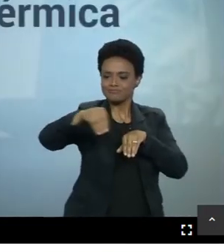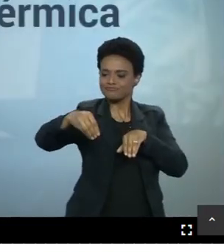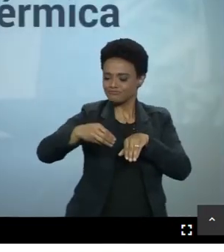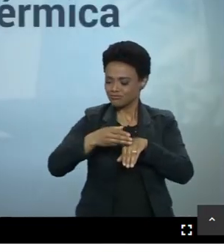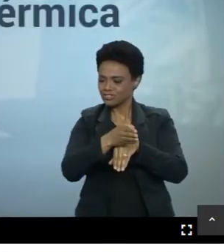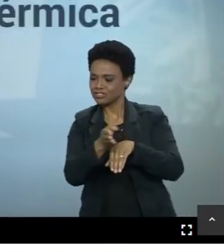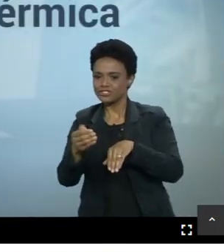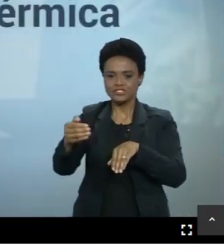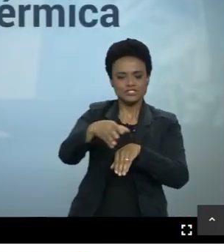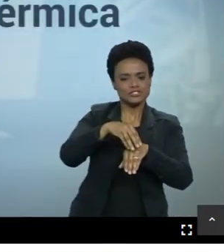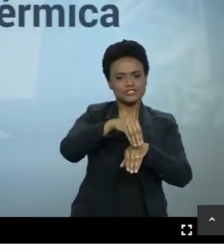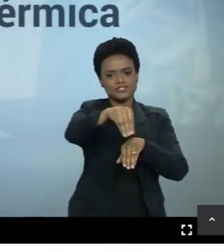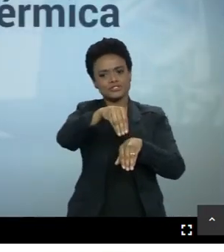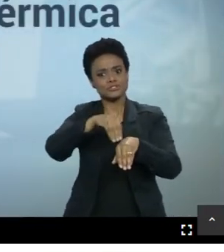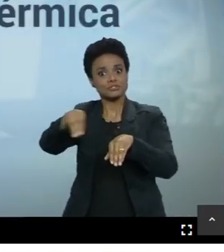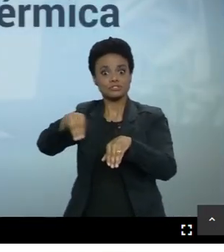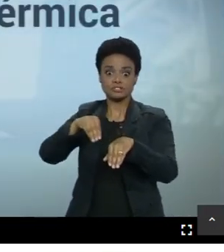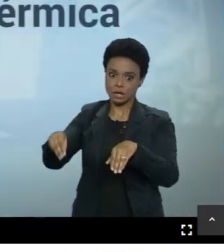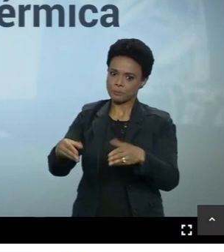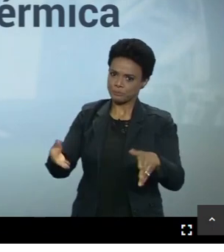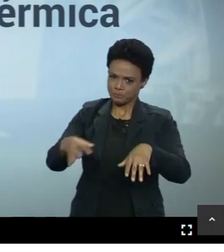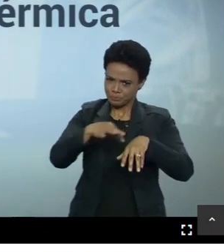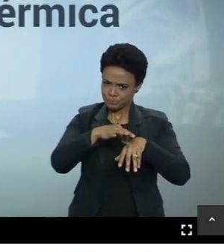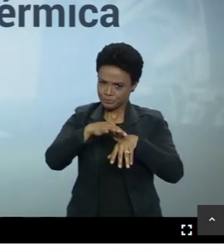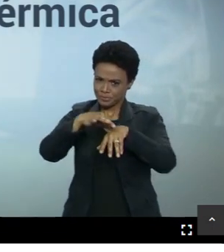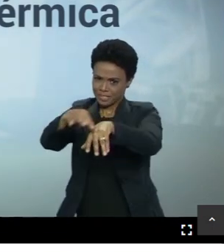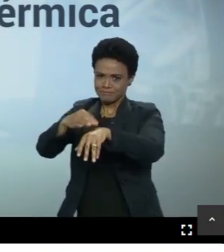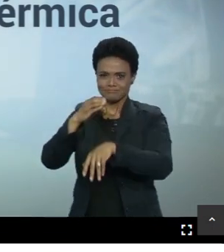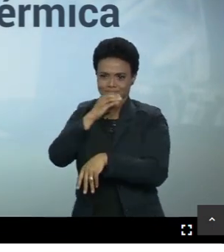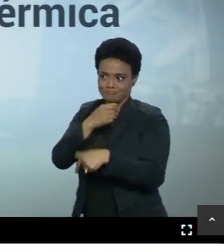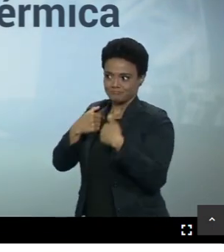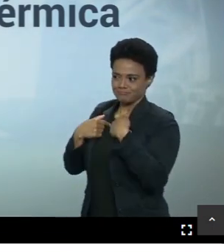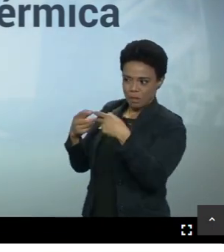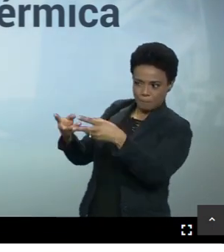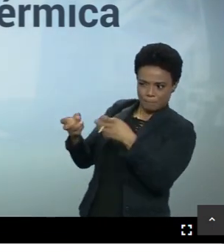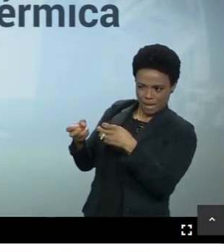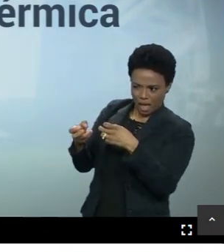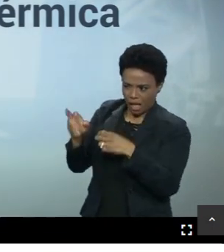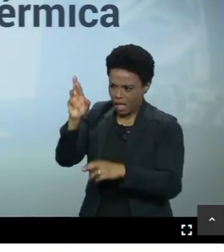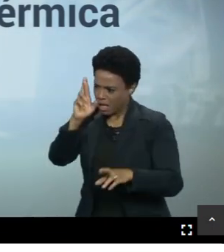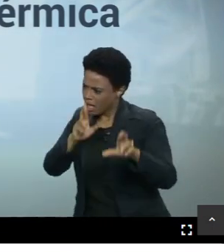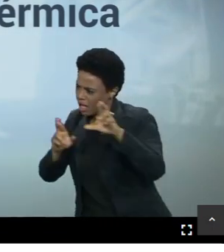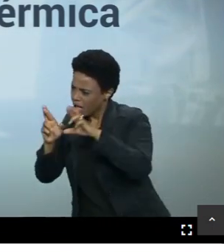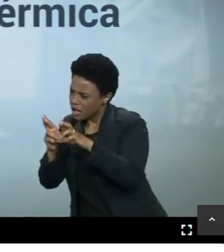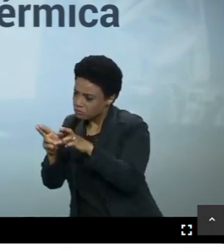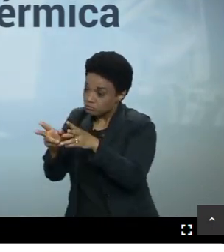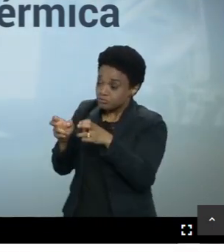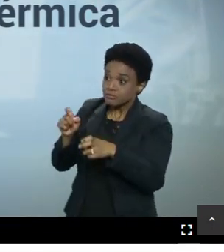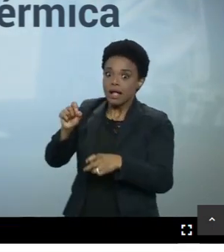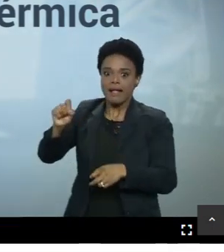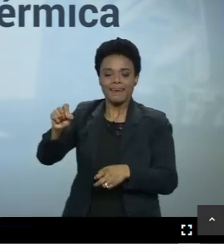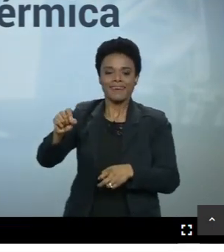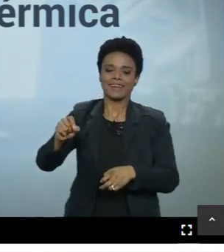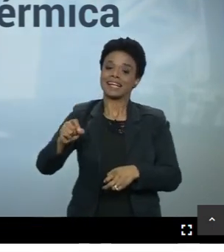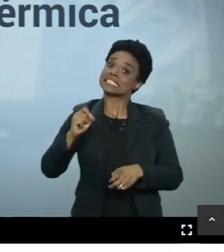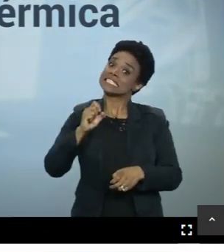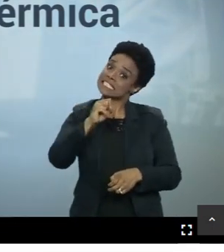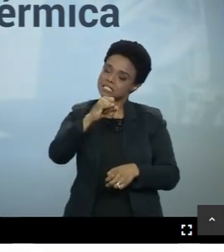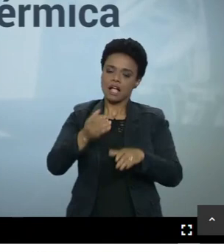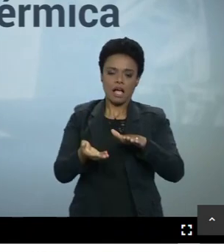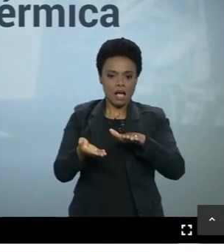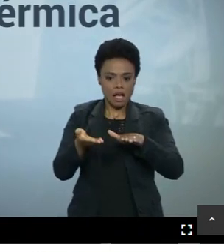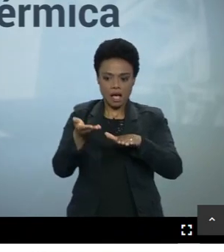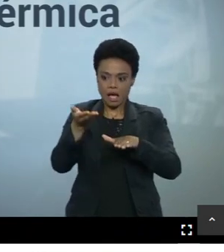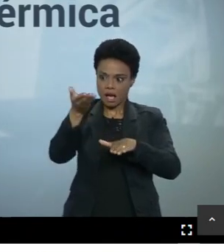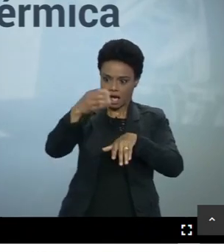Analisando a equação que define a condutividade térmica, eu percebi que, para um dado gradiente de temperatura, se eu aumentar a